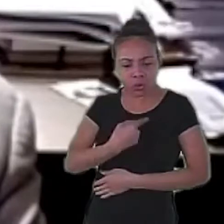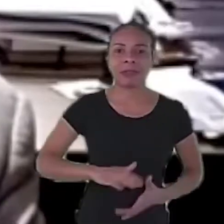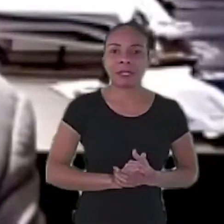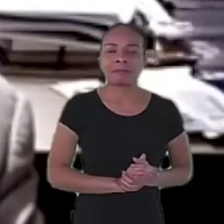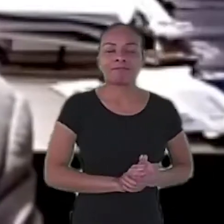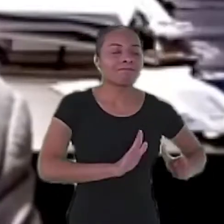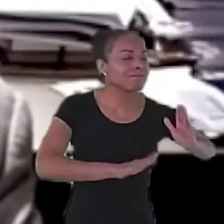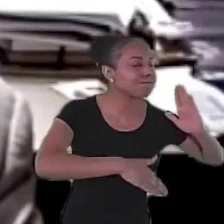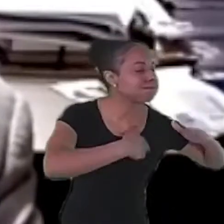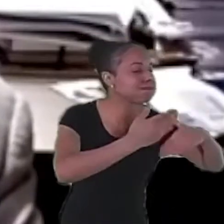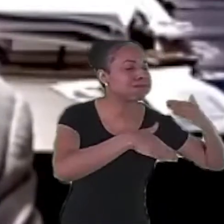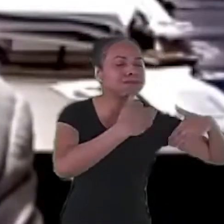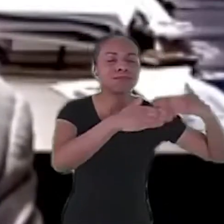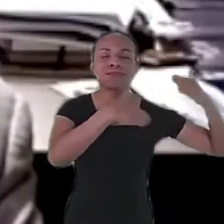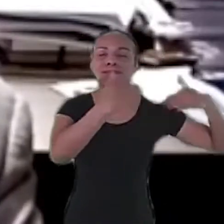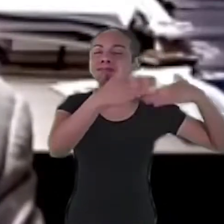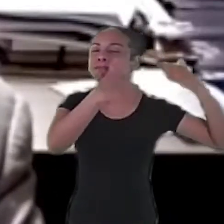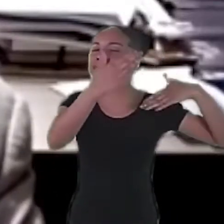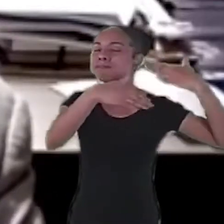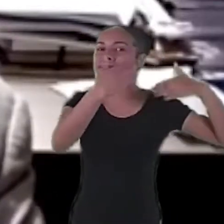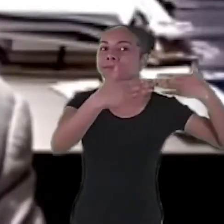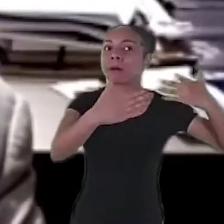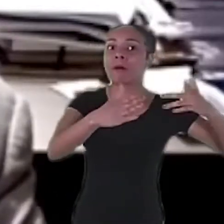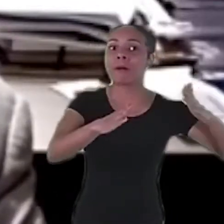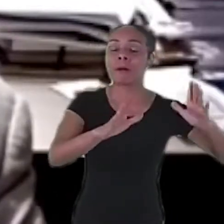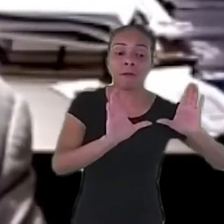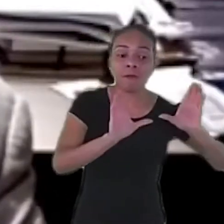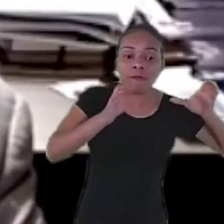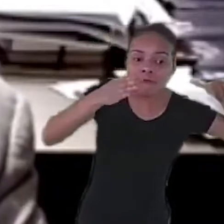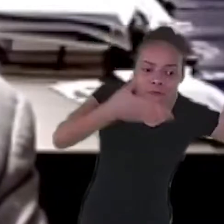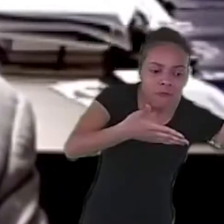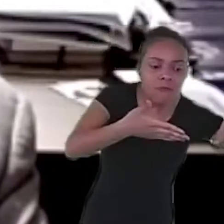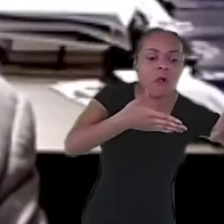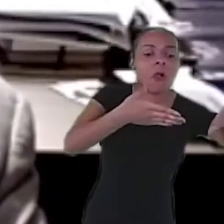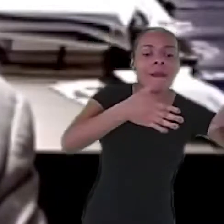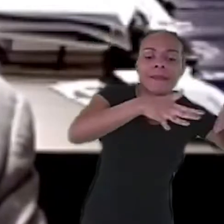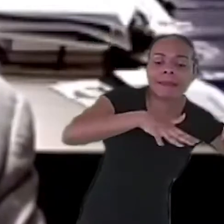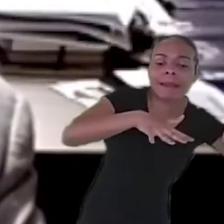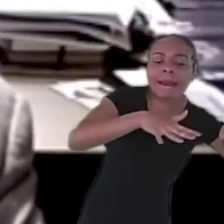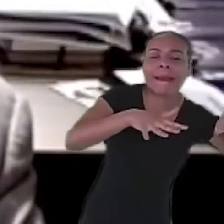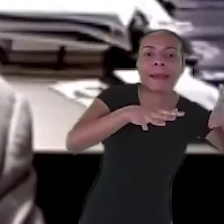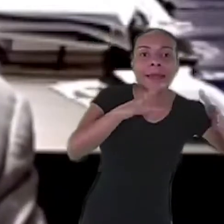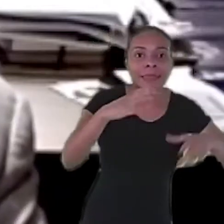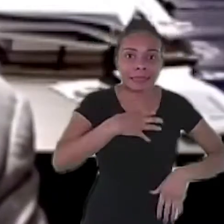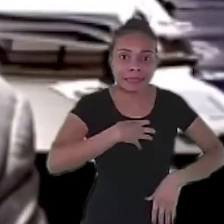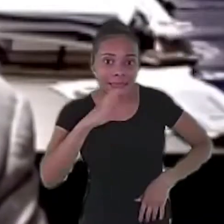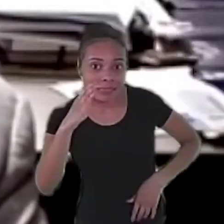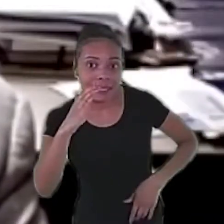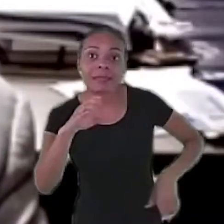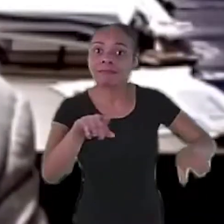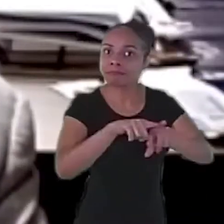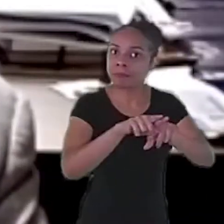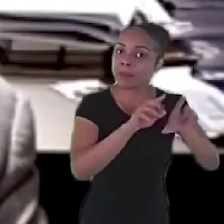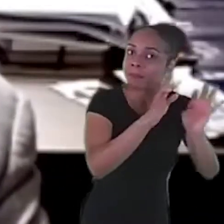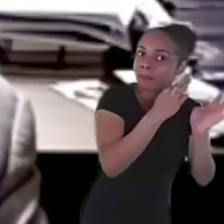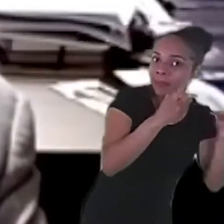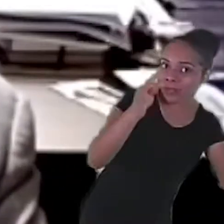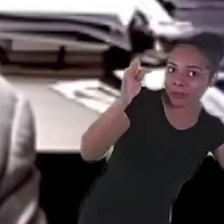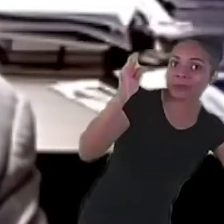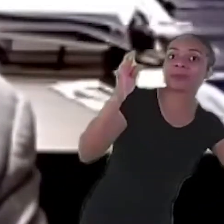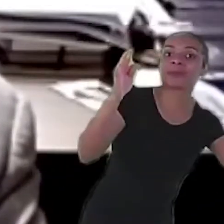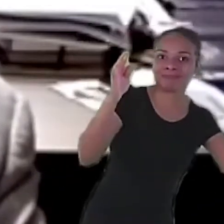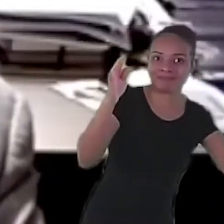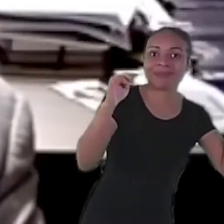numa concentração de esforços em ciência e tecnologia, e isso desemboca